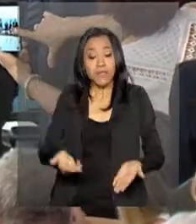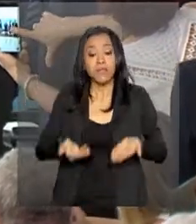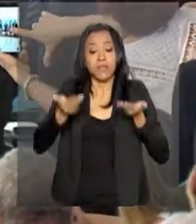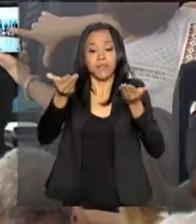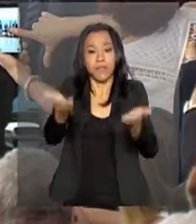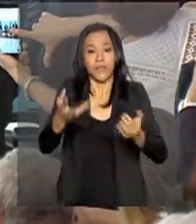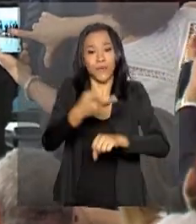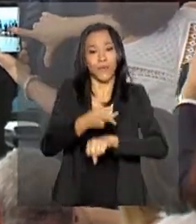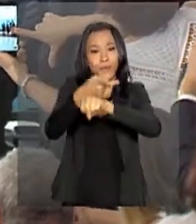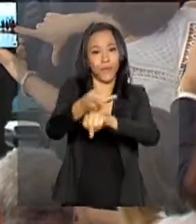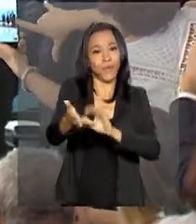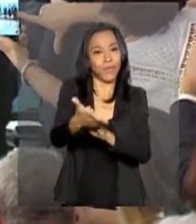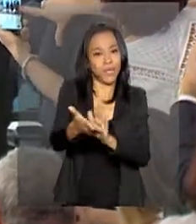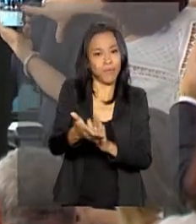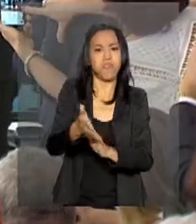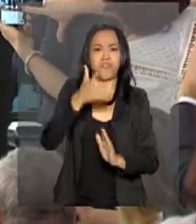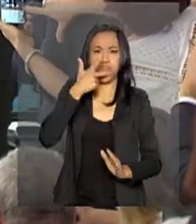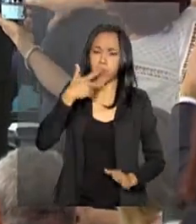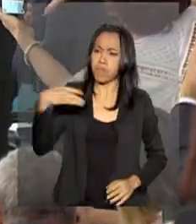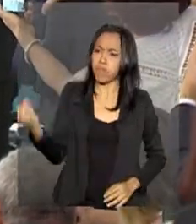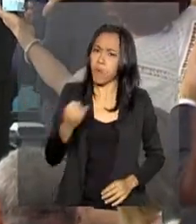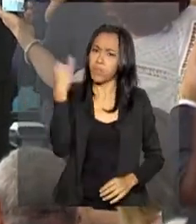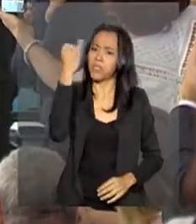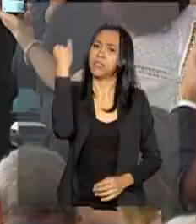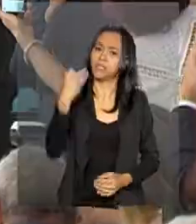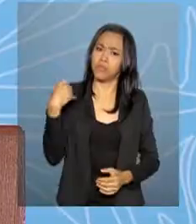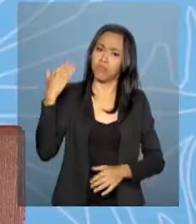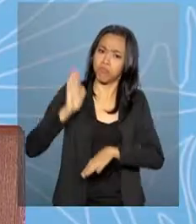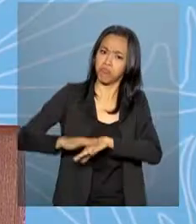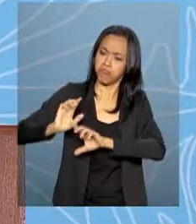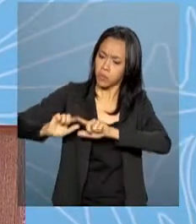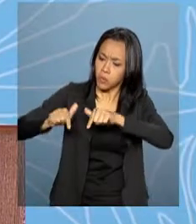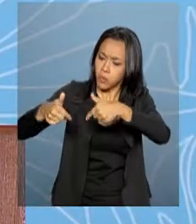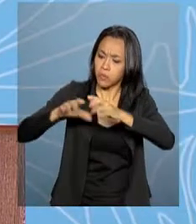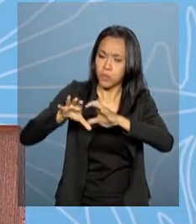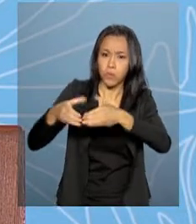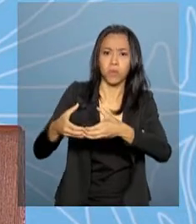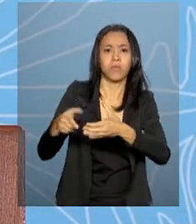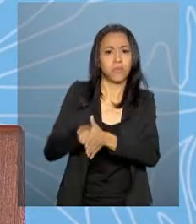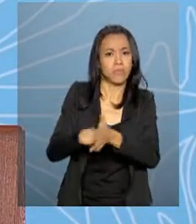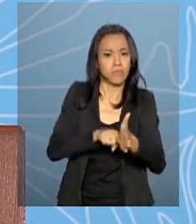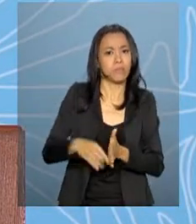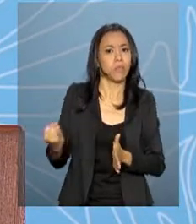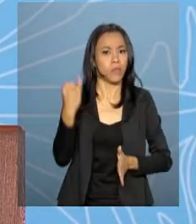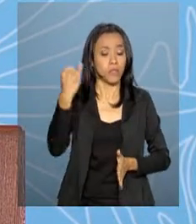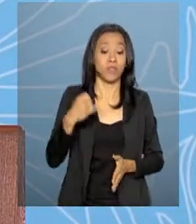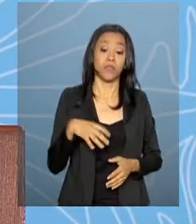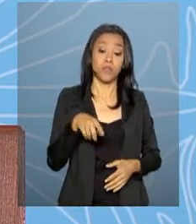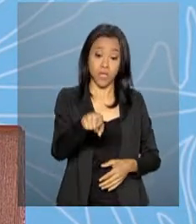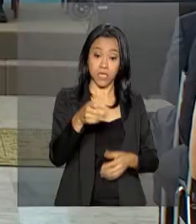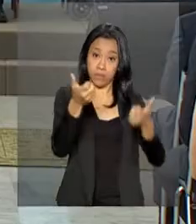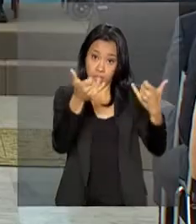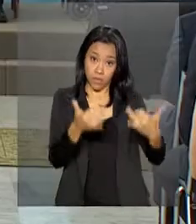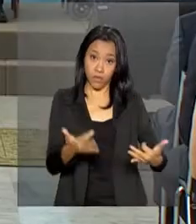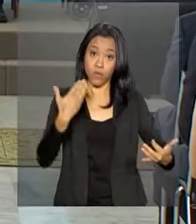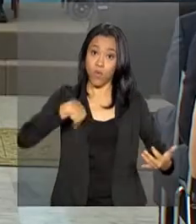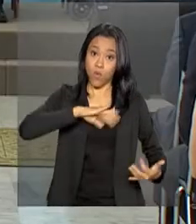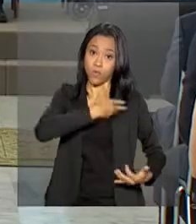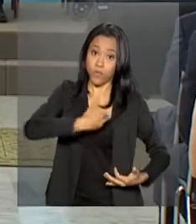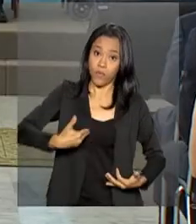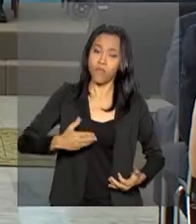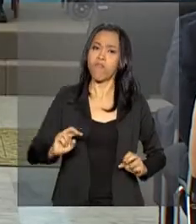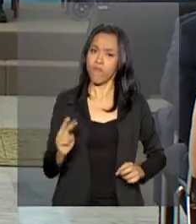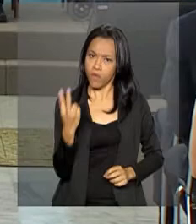ciência e dos cientistas para o desenvolvimento do país. O nosso é um governo que valoriza a ciência e